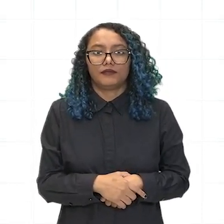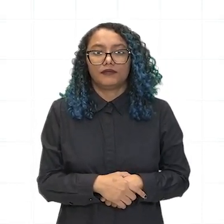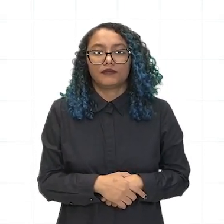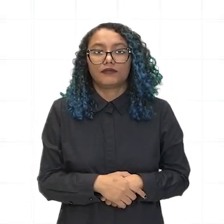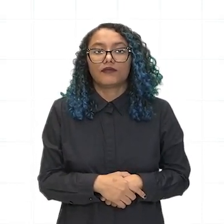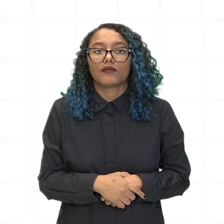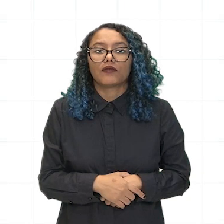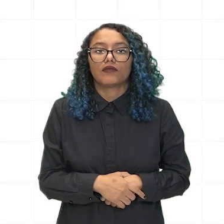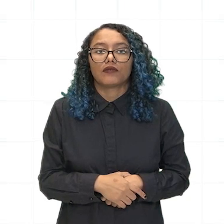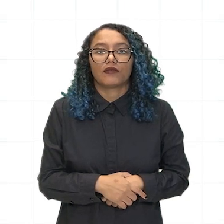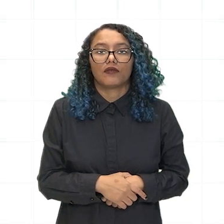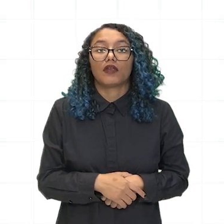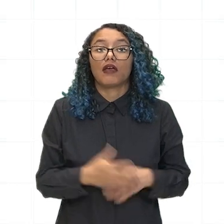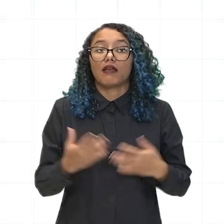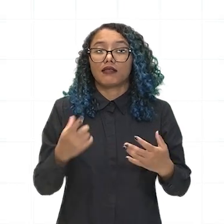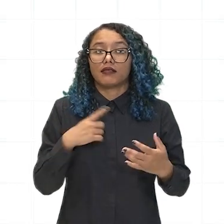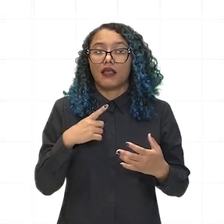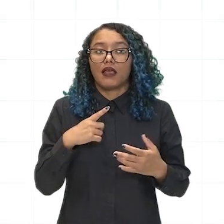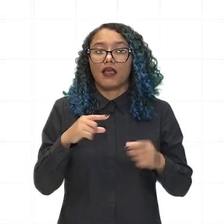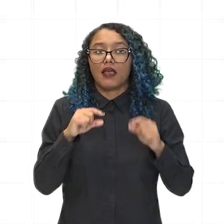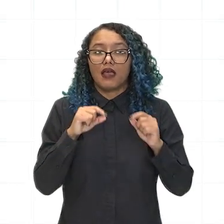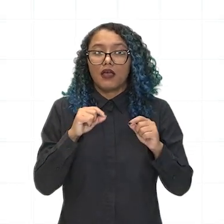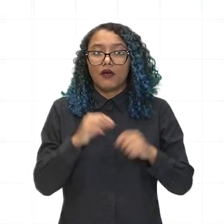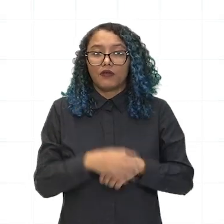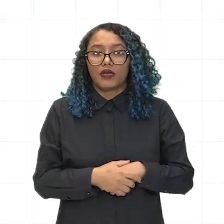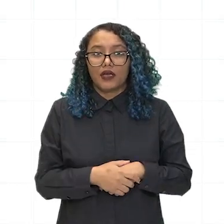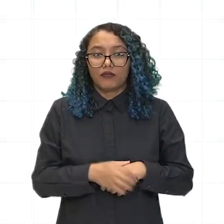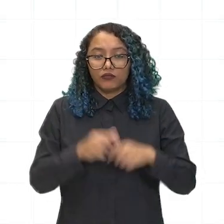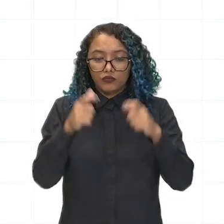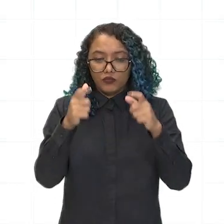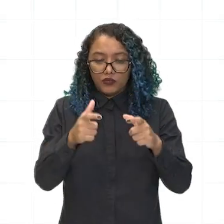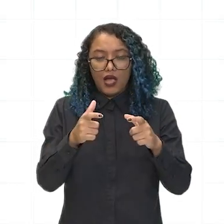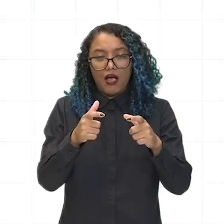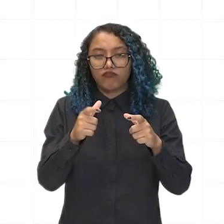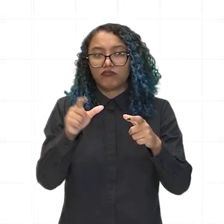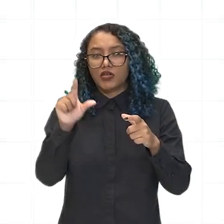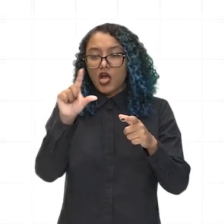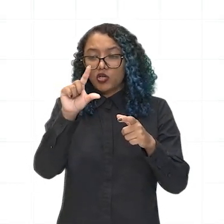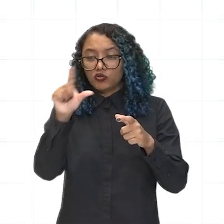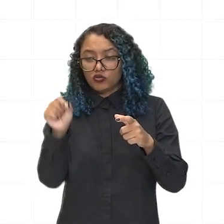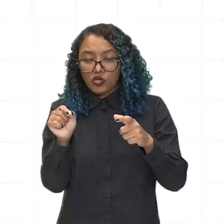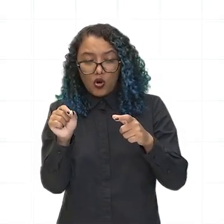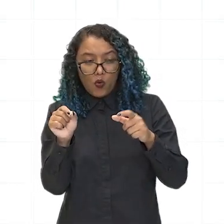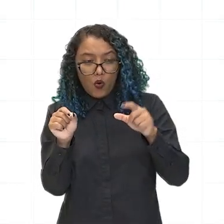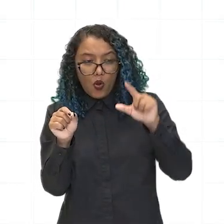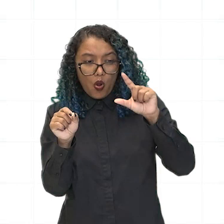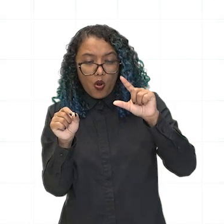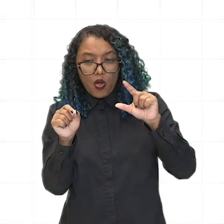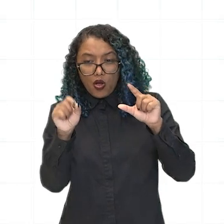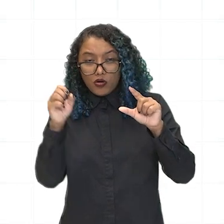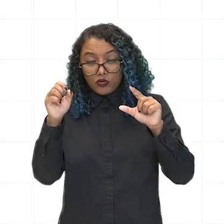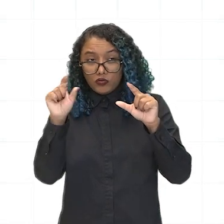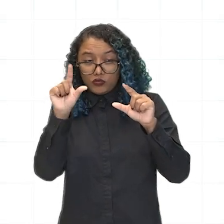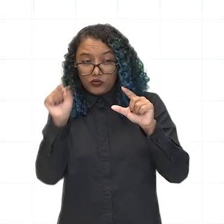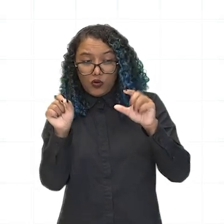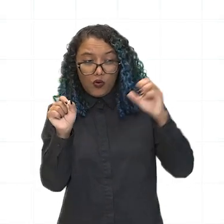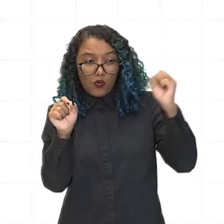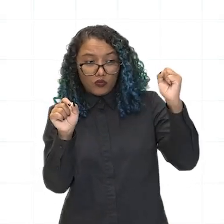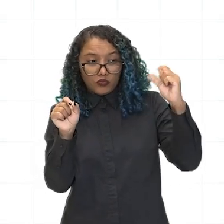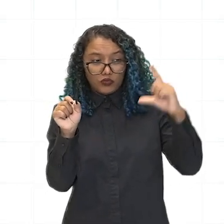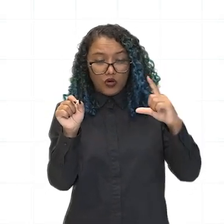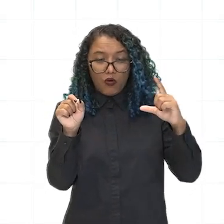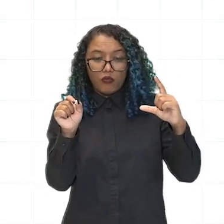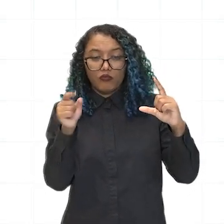um posicionamento terrestre entre o Sol e a Lua. Então, essa lua cheia